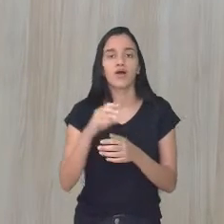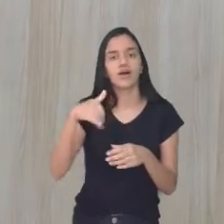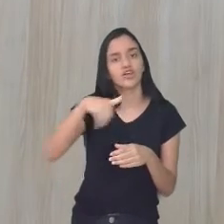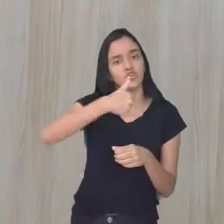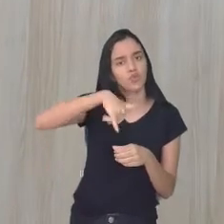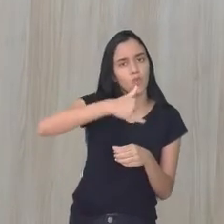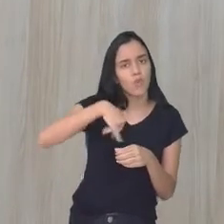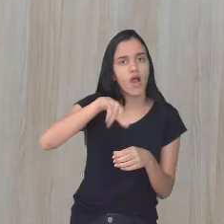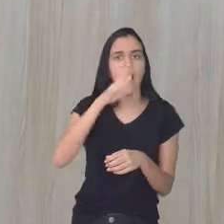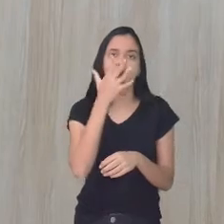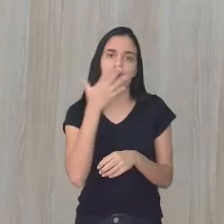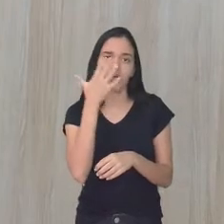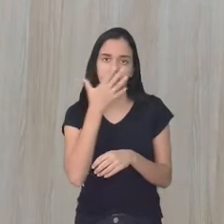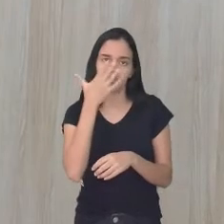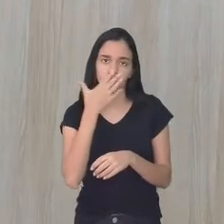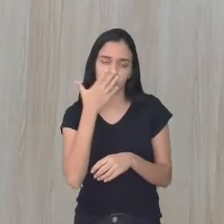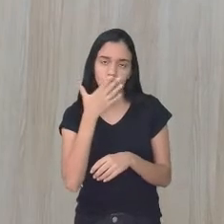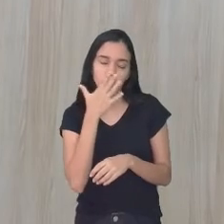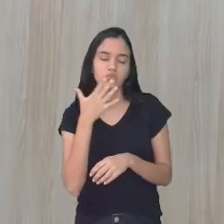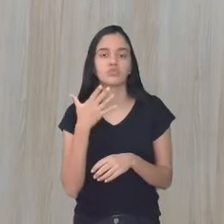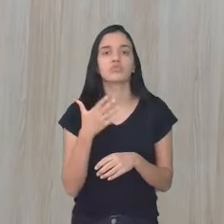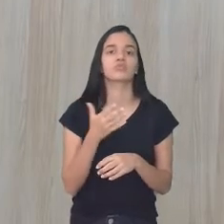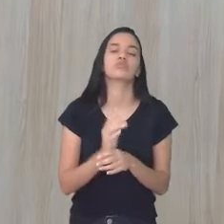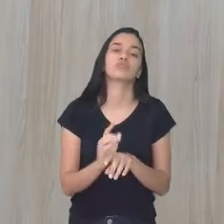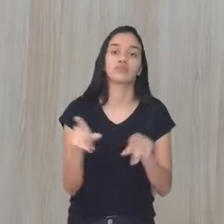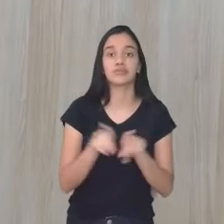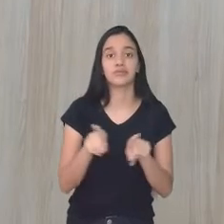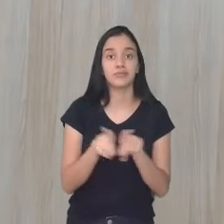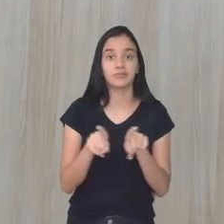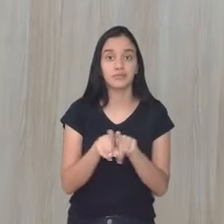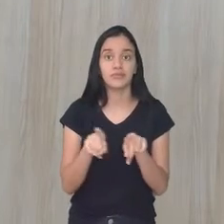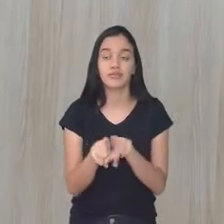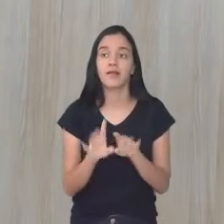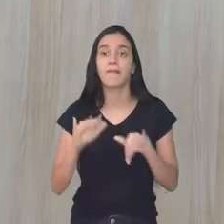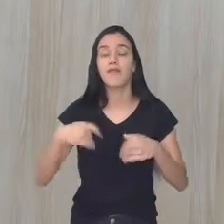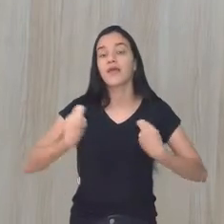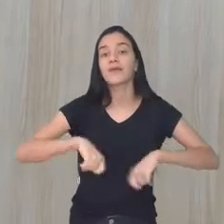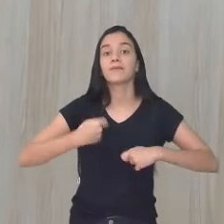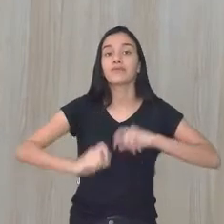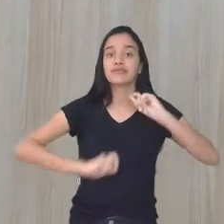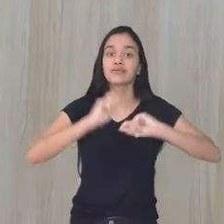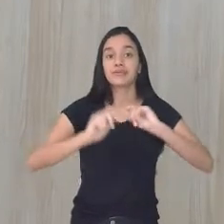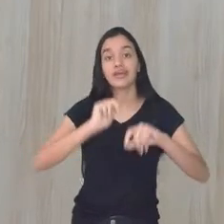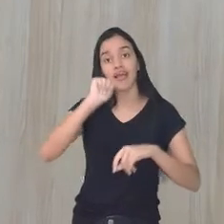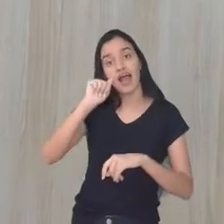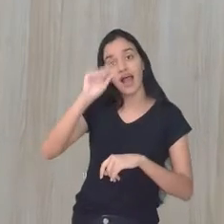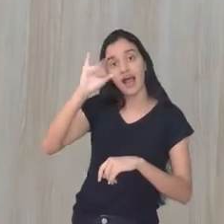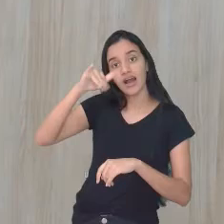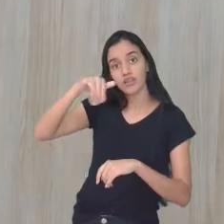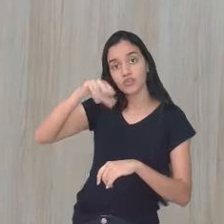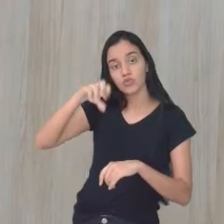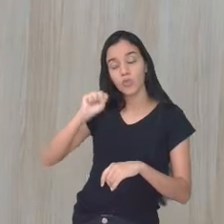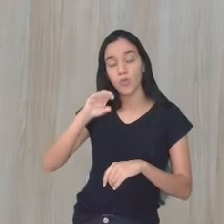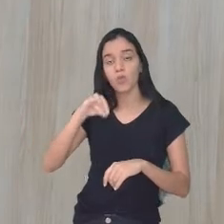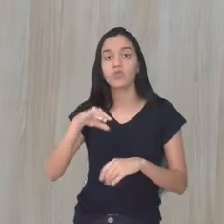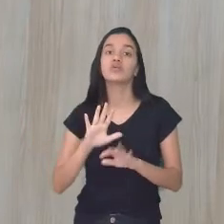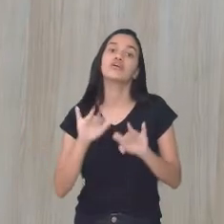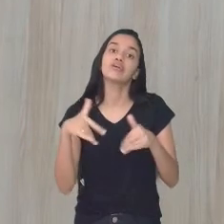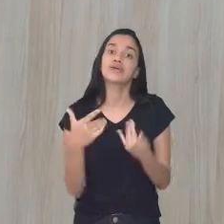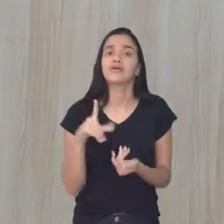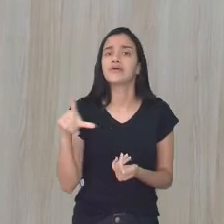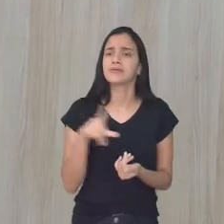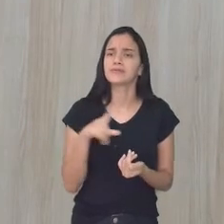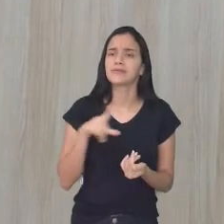açúcar. E essas moléculas são compostas, né, para compor a molécula, eu preciso de átomos, que são uma unidade. Então, eu tenho